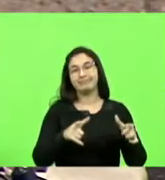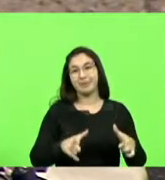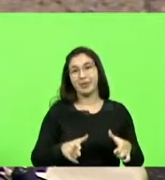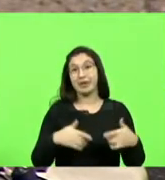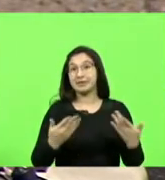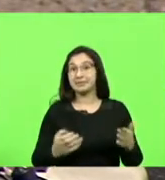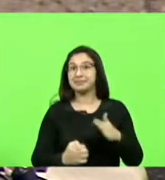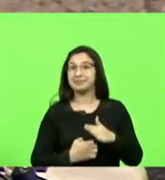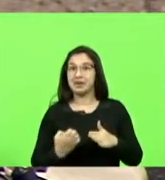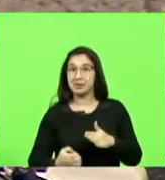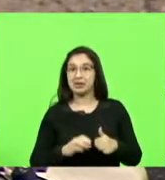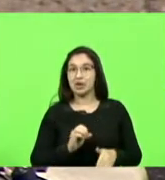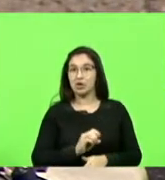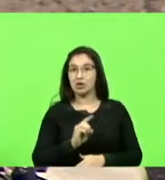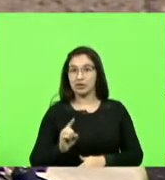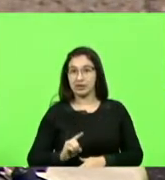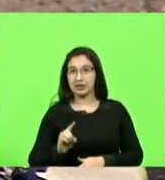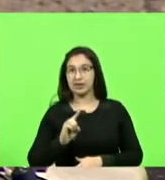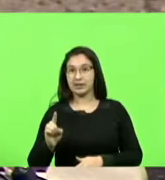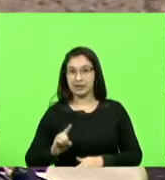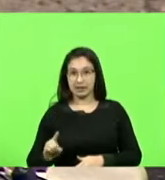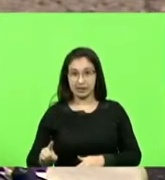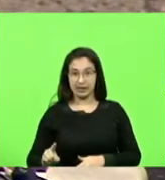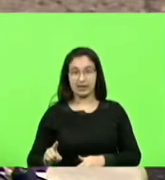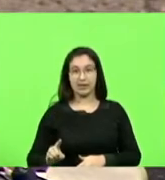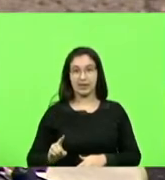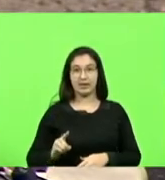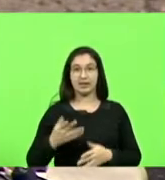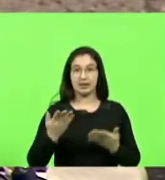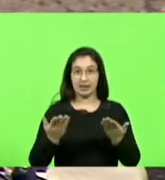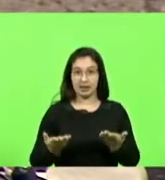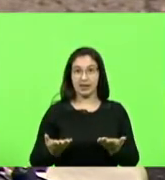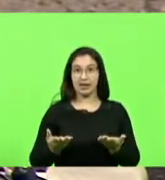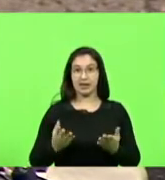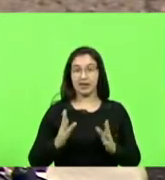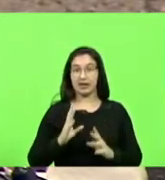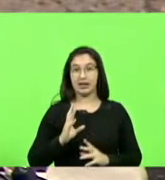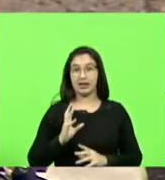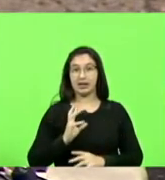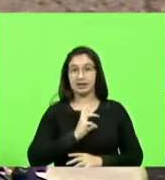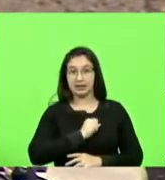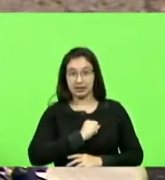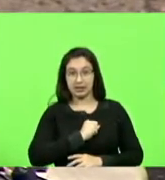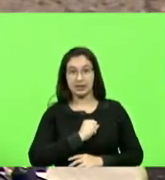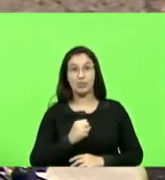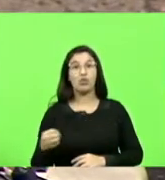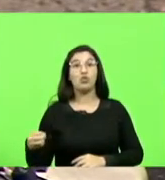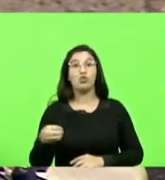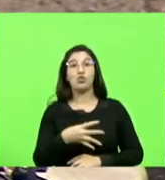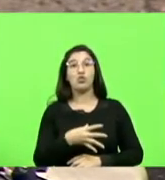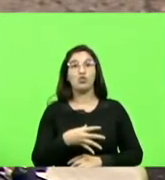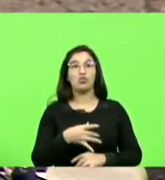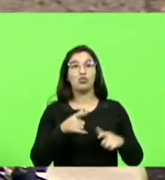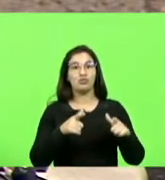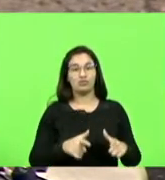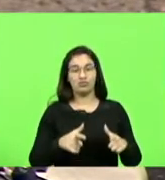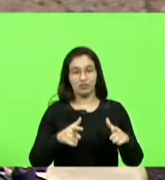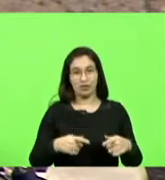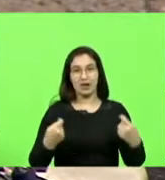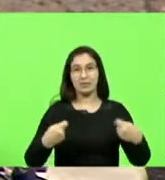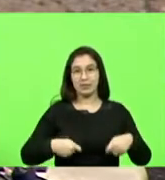a OZZ, terceirizada da SAMU, teve que encontrar um novo local para que essa